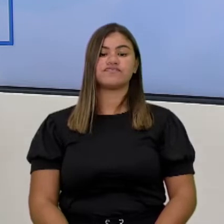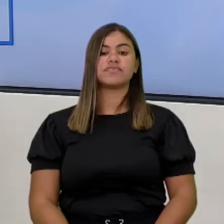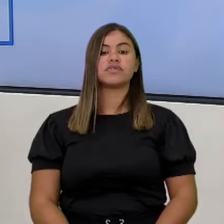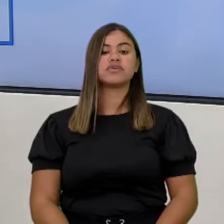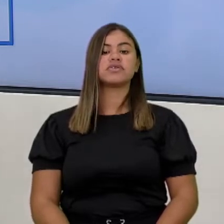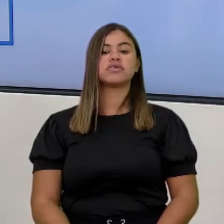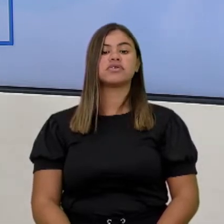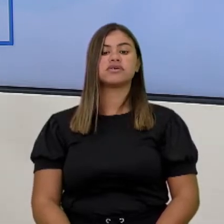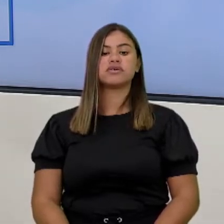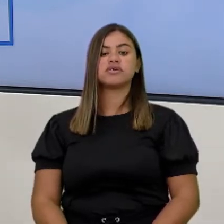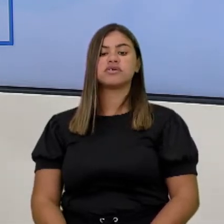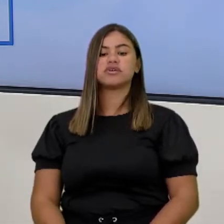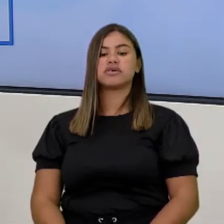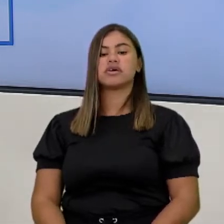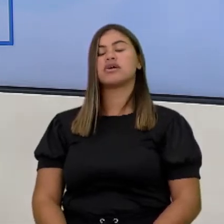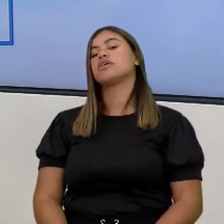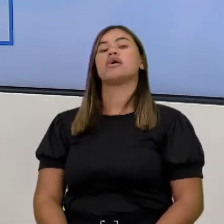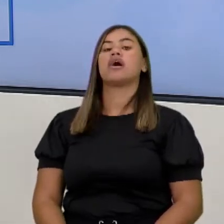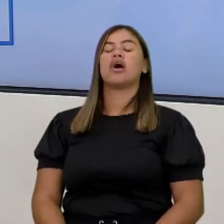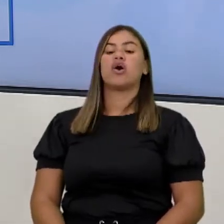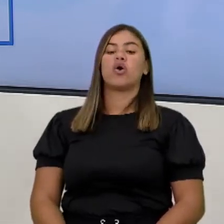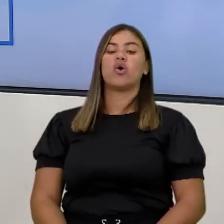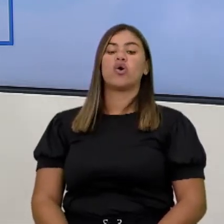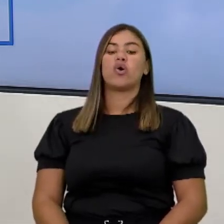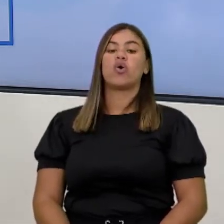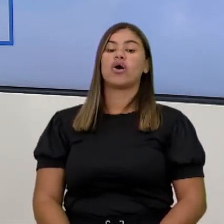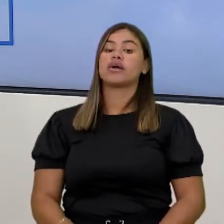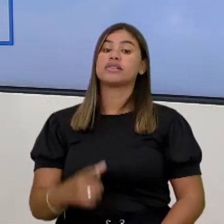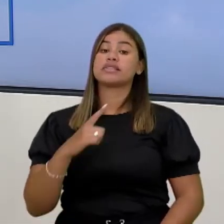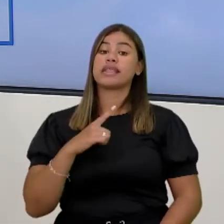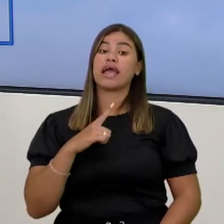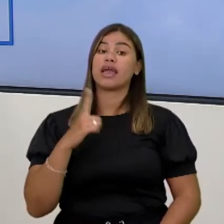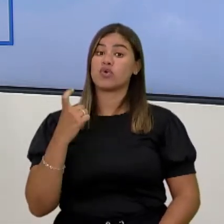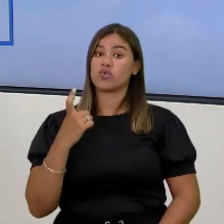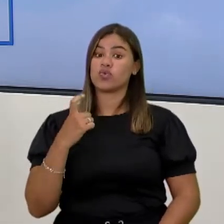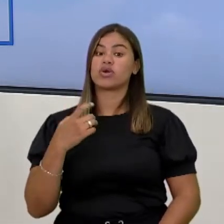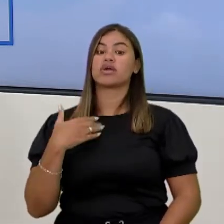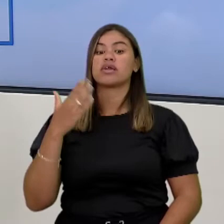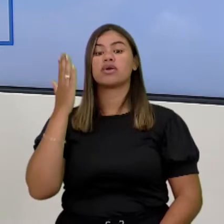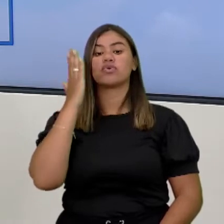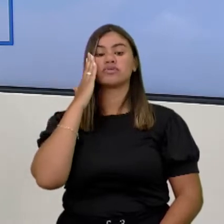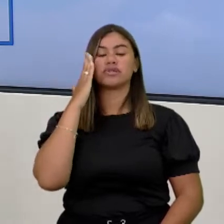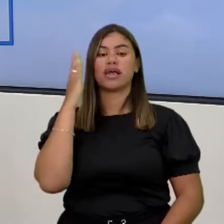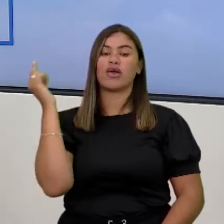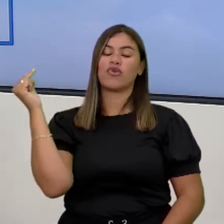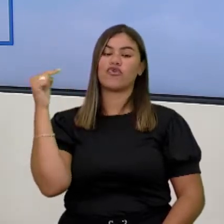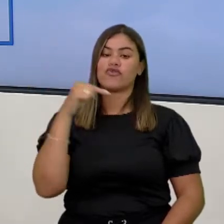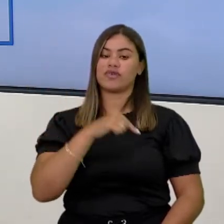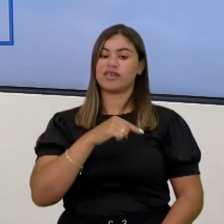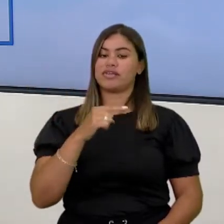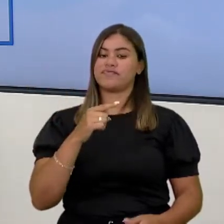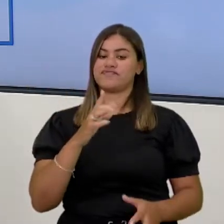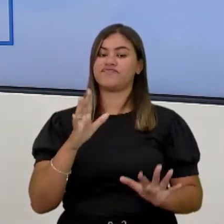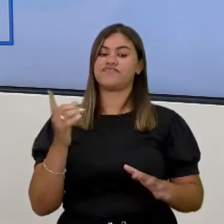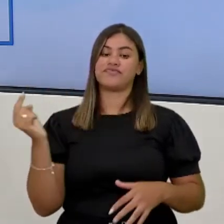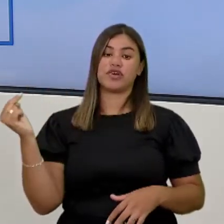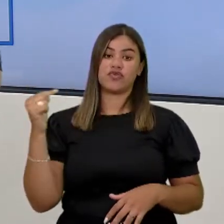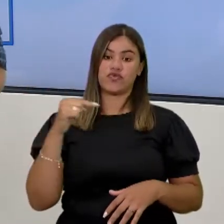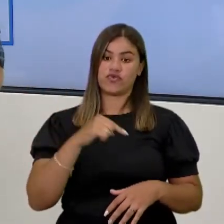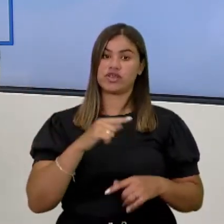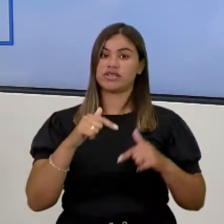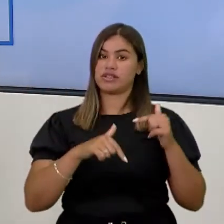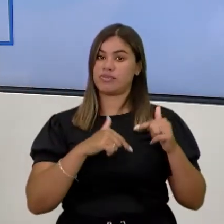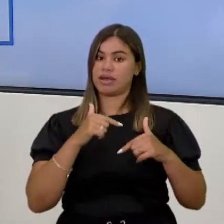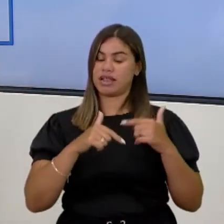esteja tomando os rumos da imprensa. Olha, eu tenho um outro que eu sei que está, porque eu vim para cá, essa vai ser minha. Eu vim para